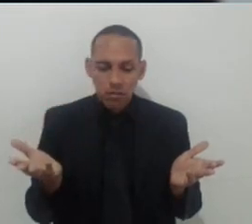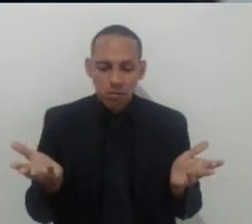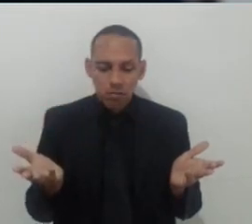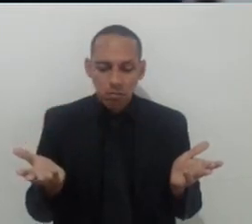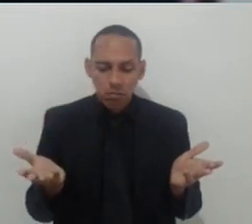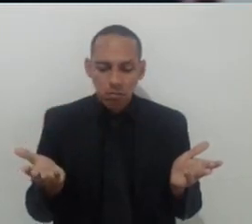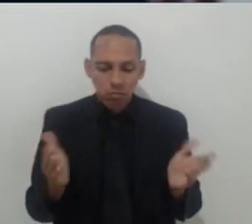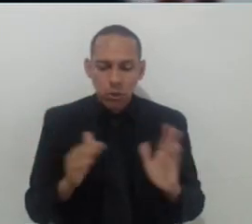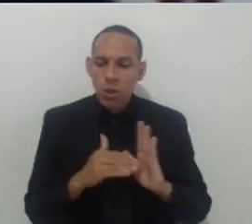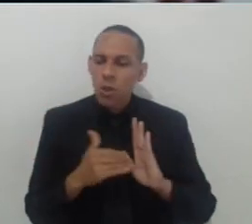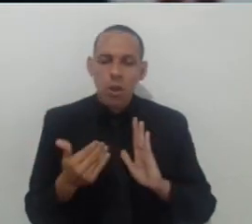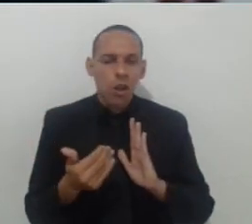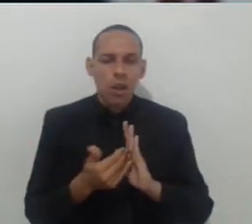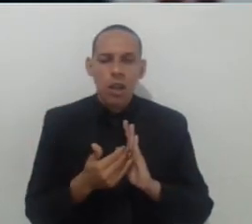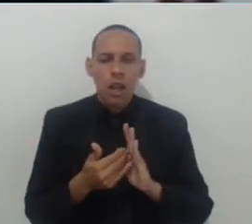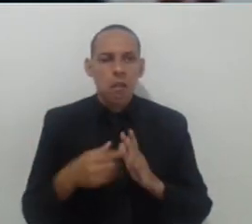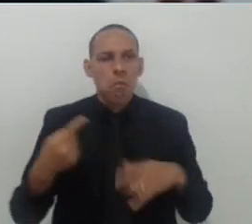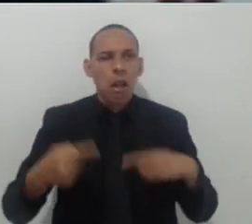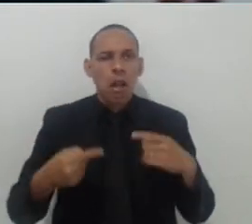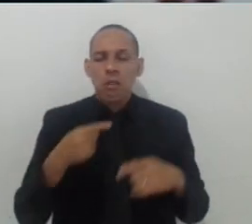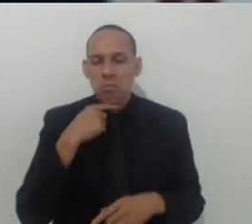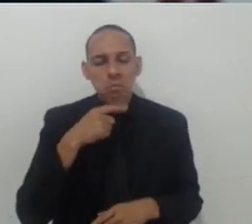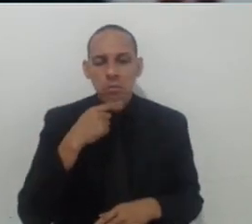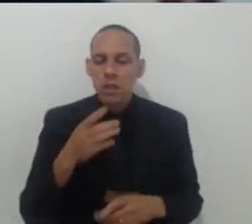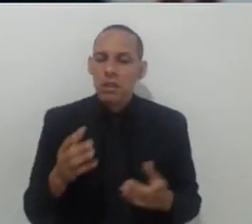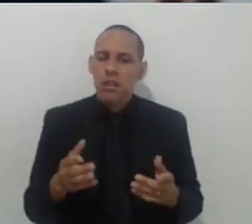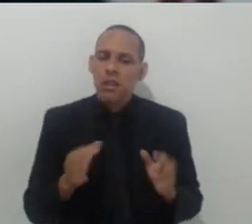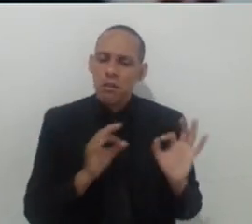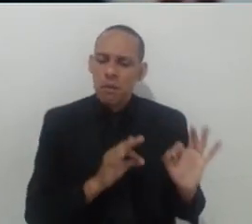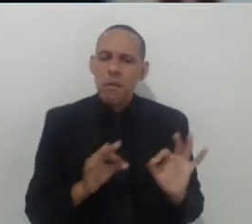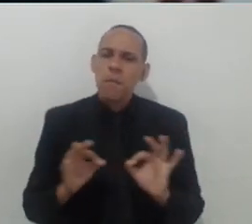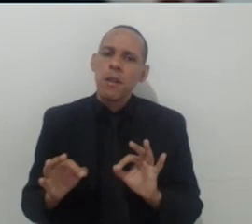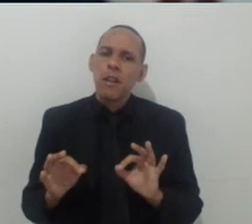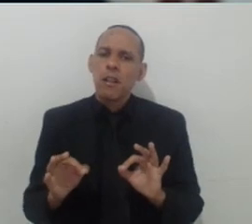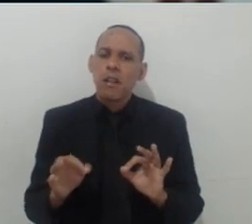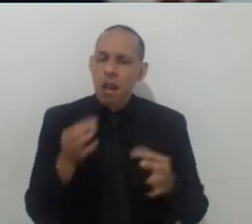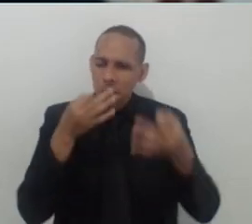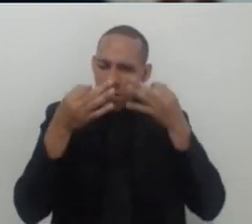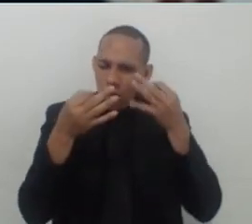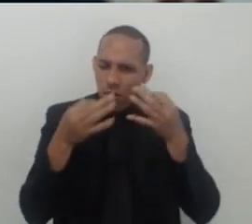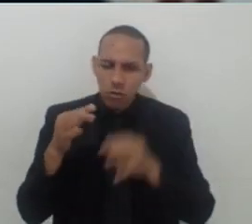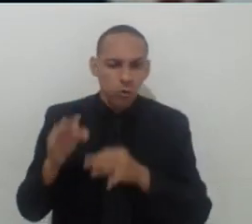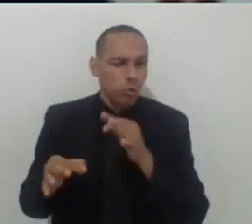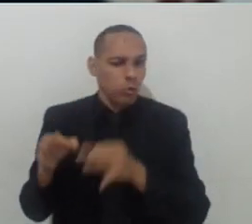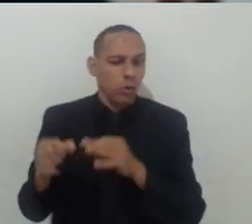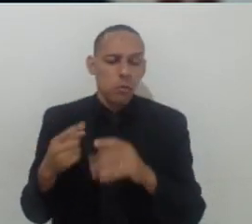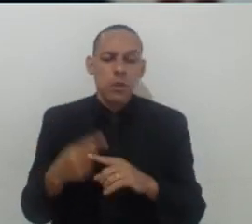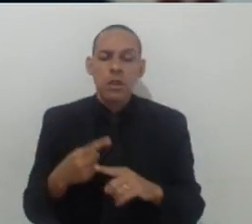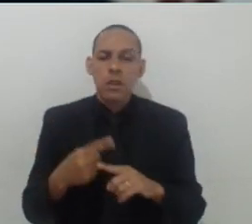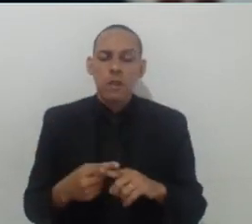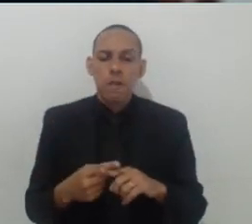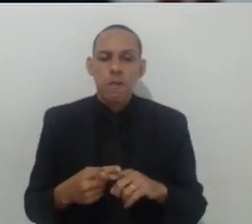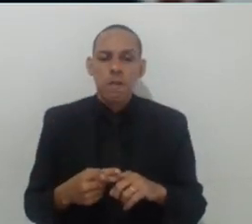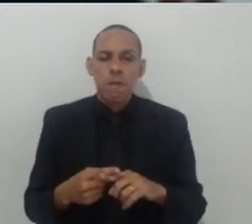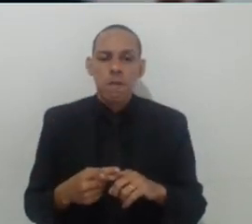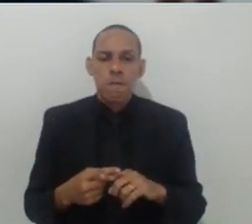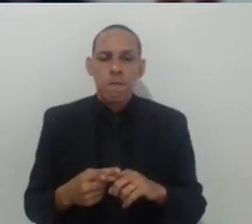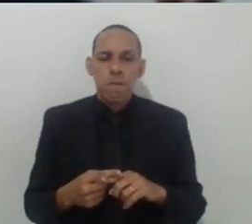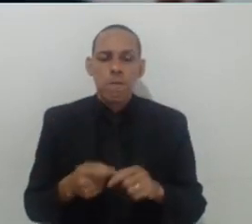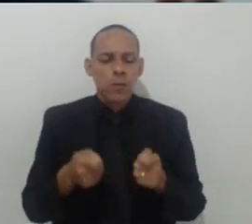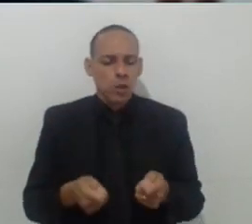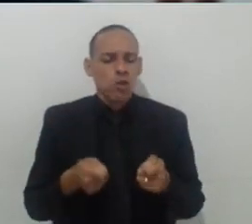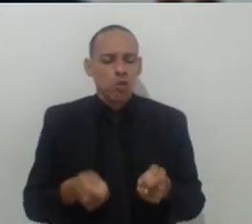absolutamente indiscutível, sob o ponto de vista jurídico, porque está a se exigir